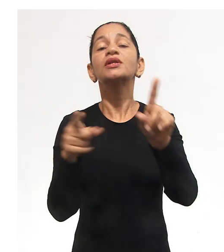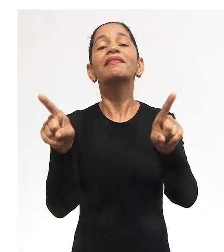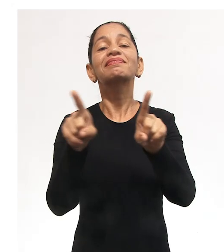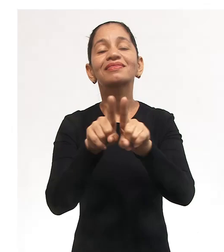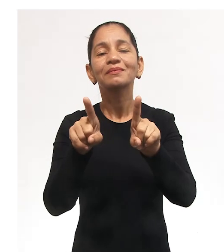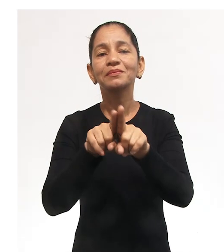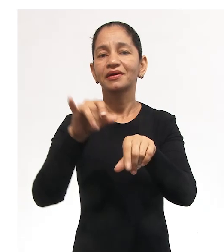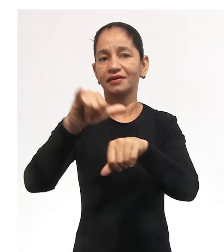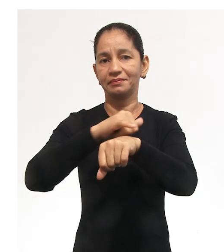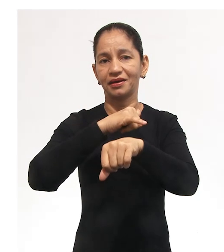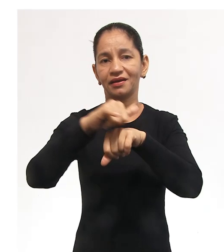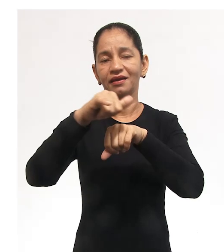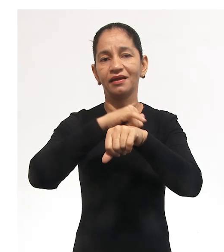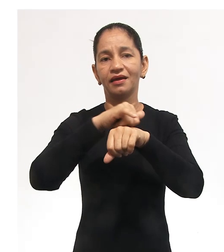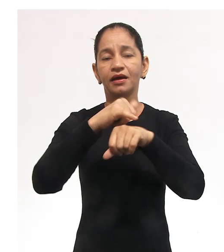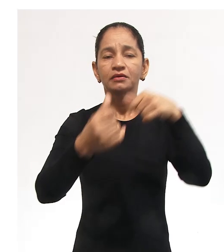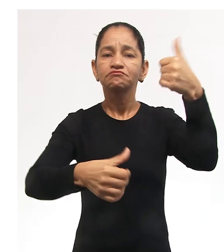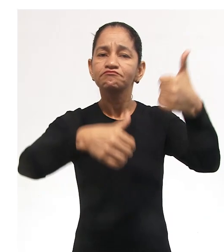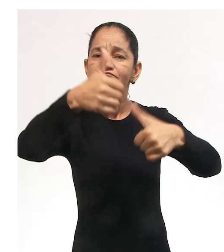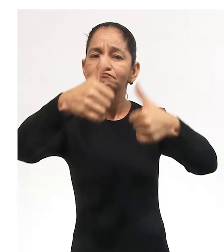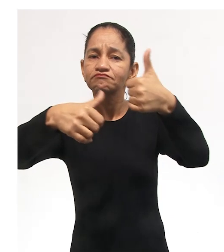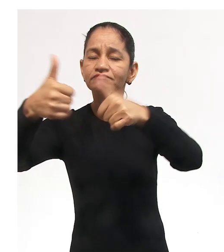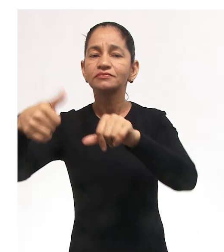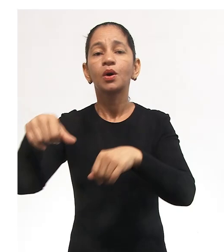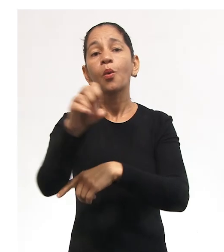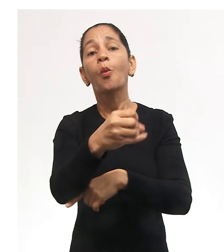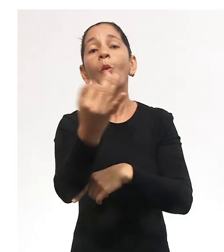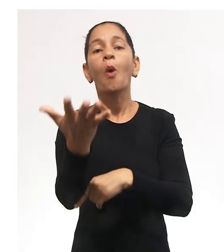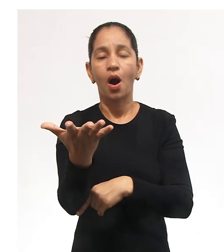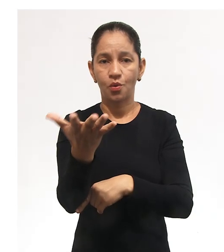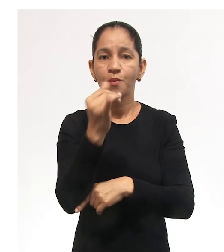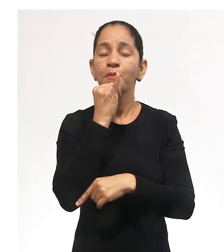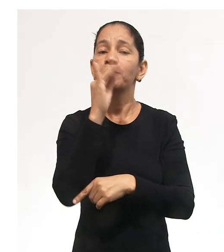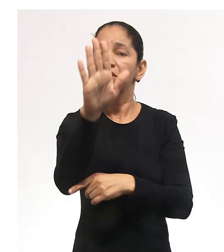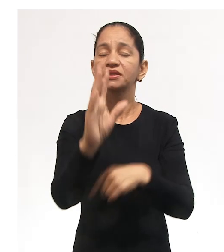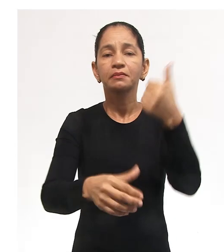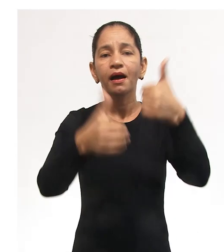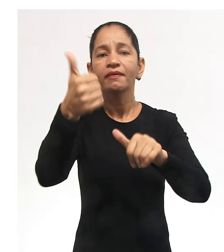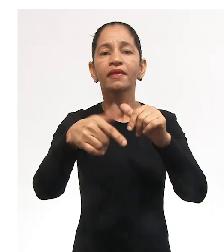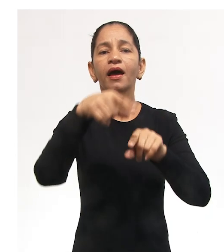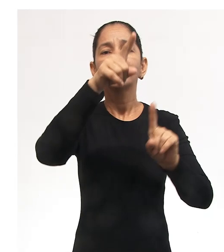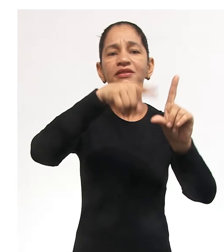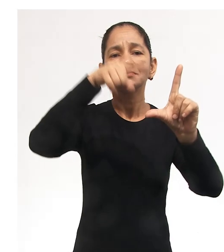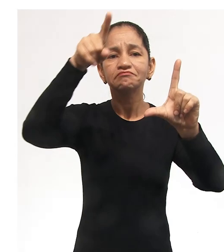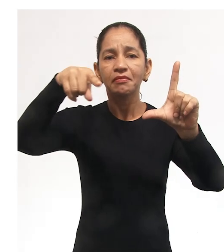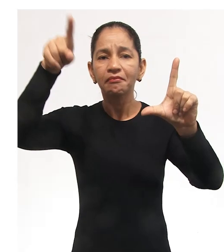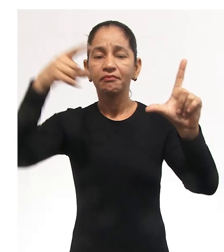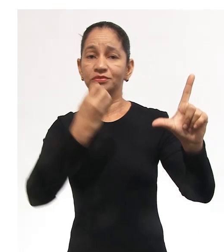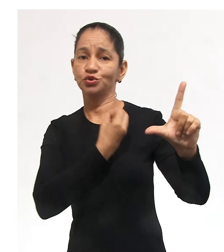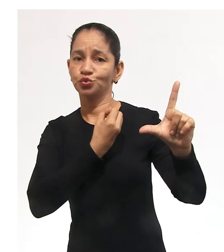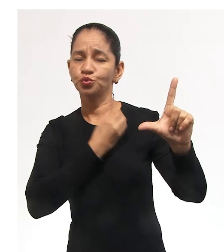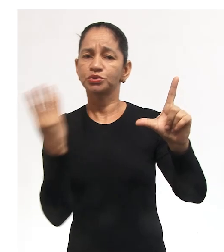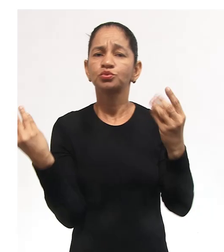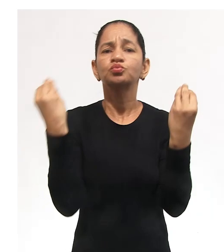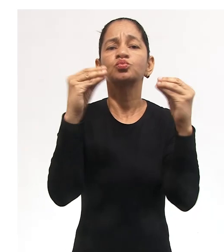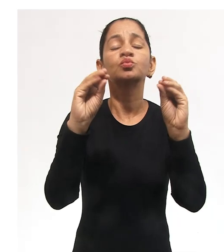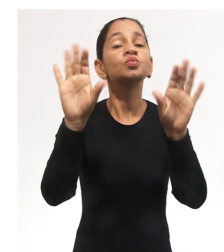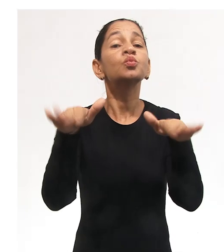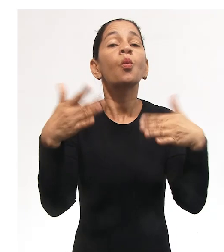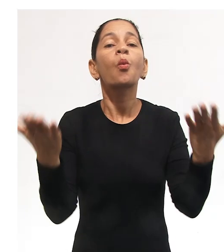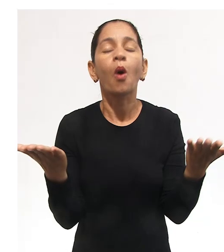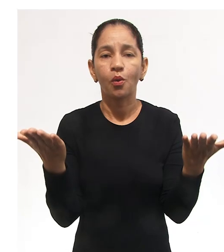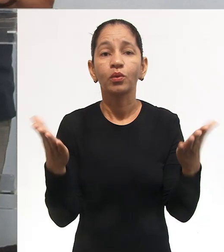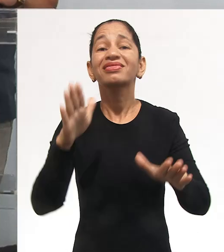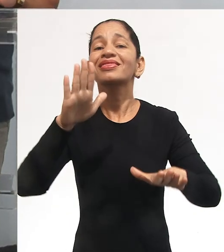análise. Então, obviamente, podem ser utilizadas aí análise estatística, análise de conteúdo, análise documental, etc.,